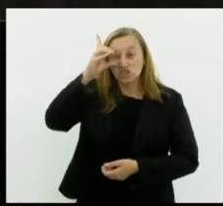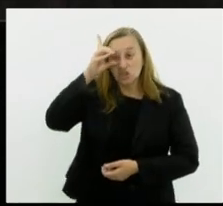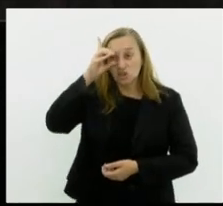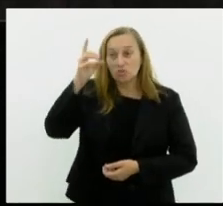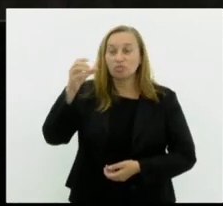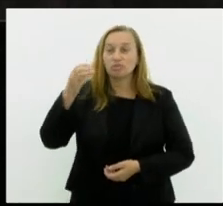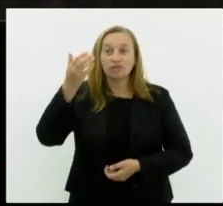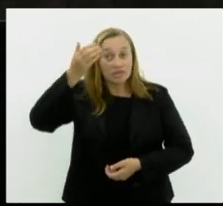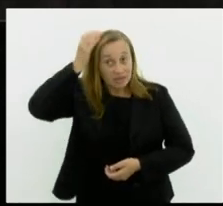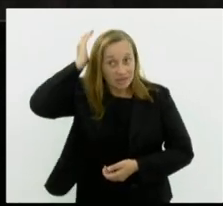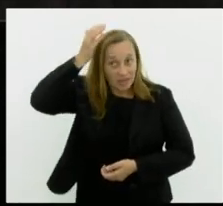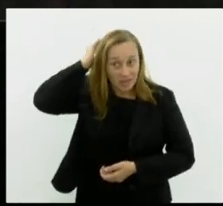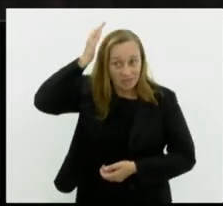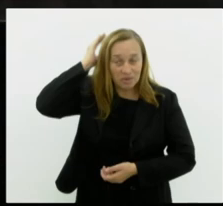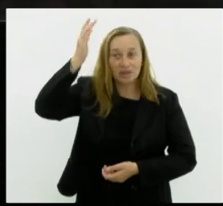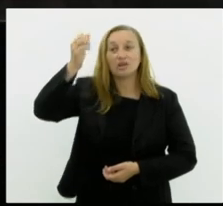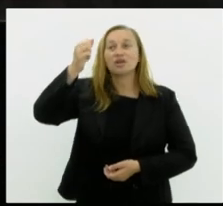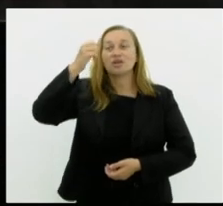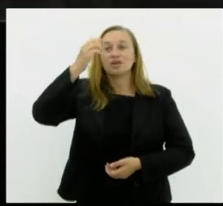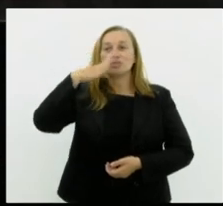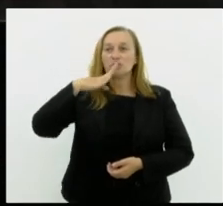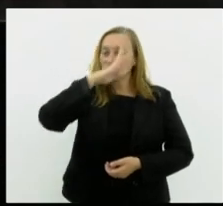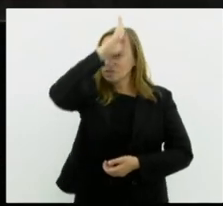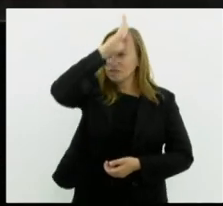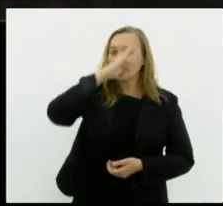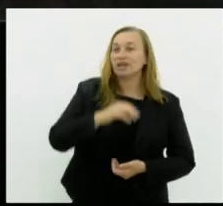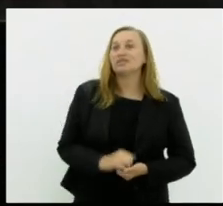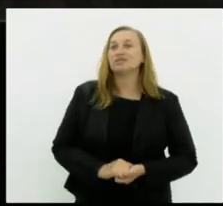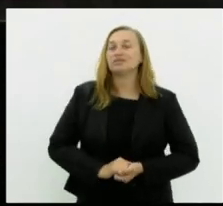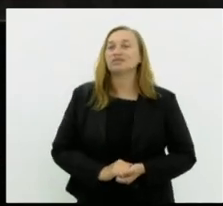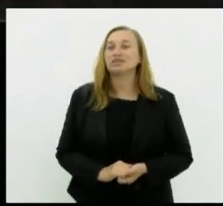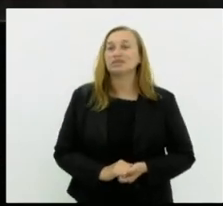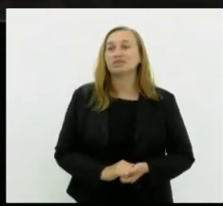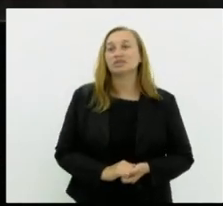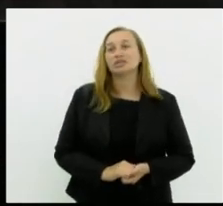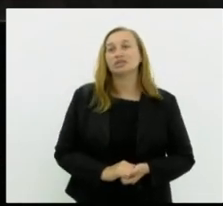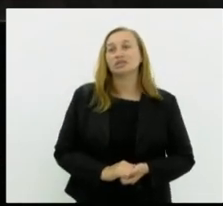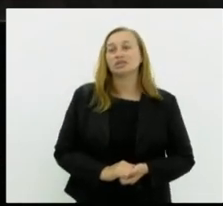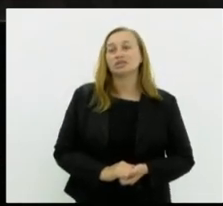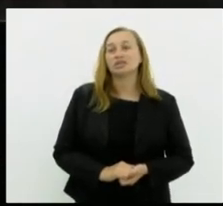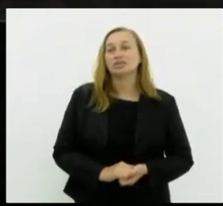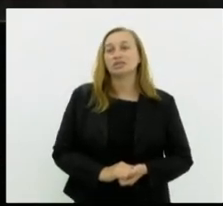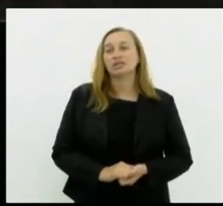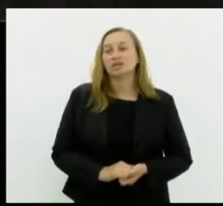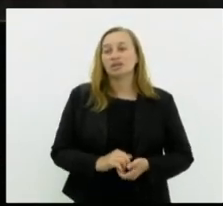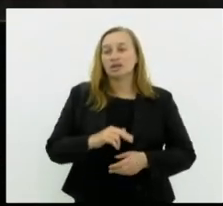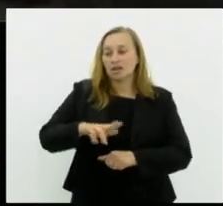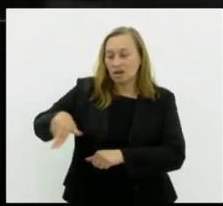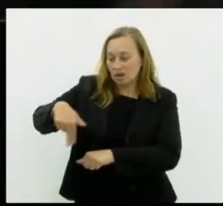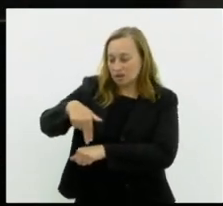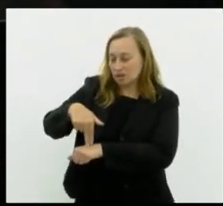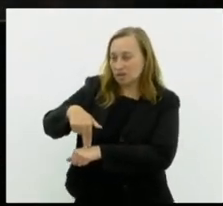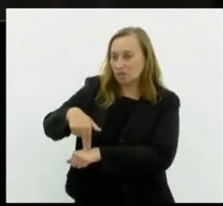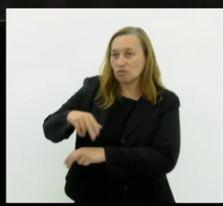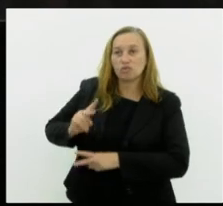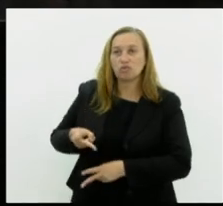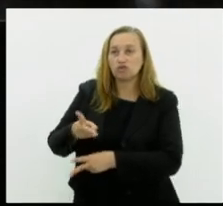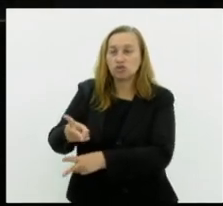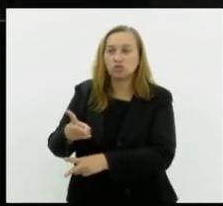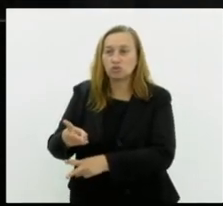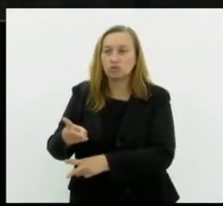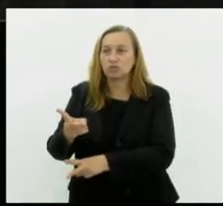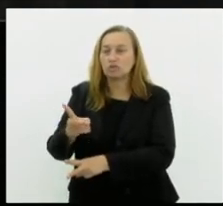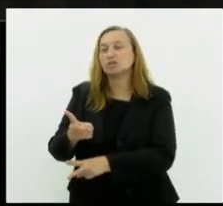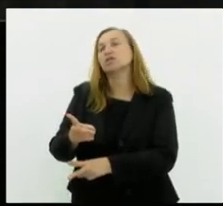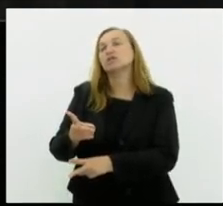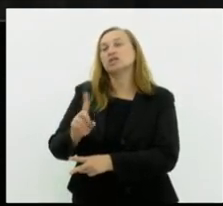Bolsonaro, passou por todos esses governos, a União descumprindo o Pacto Federativo.